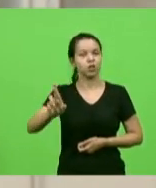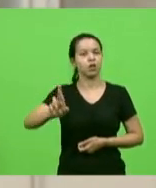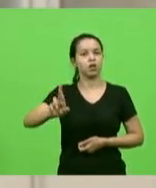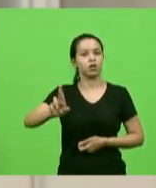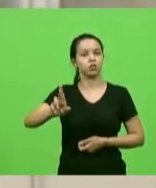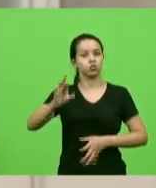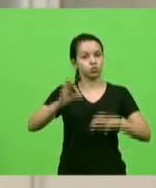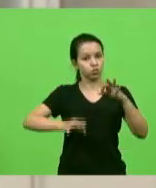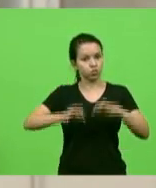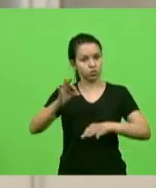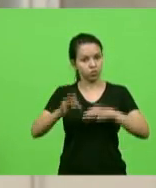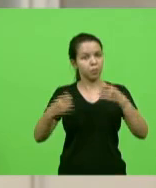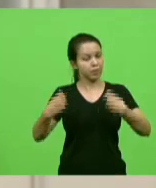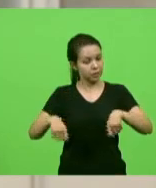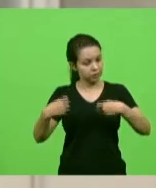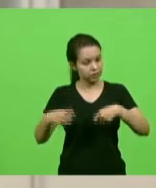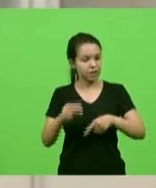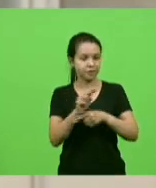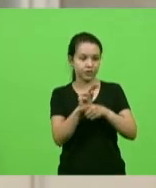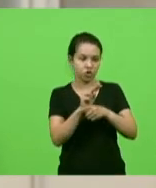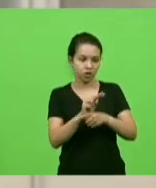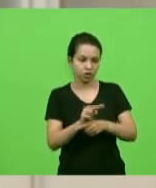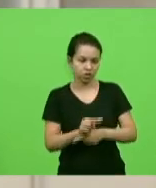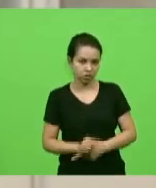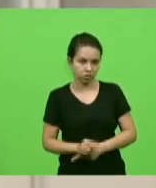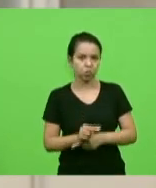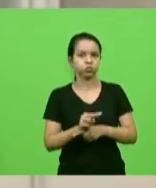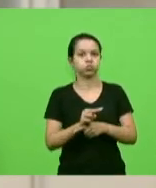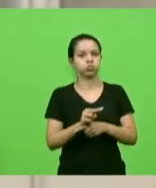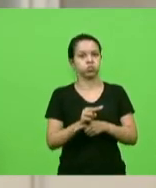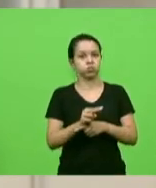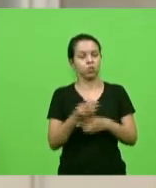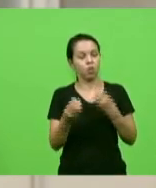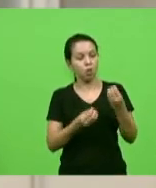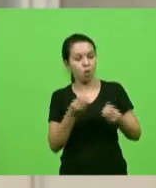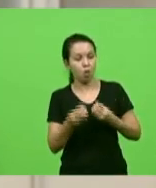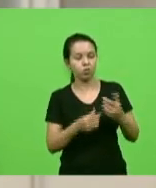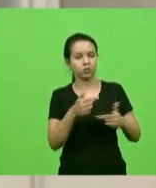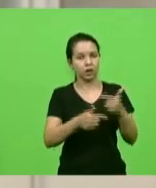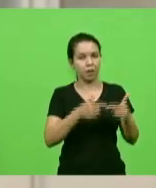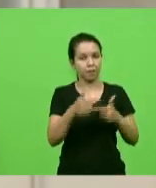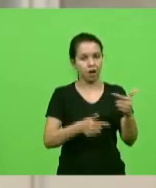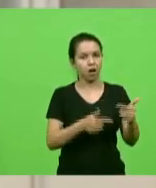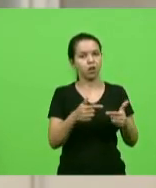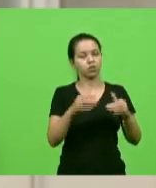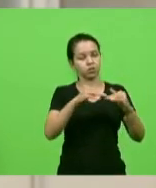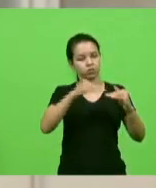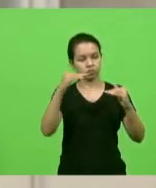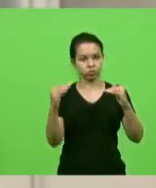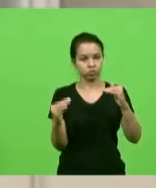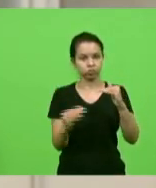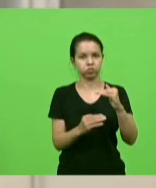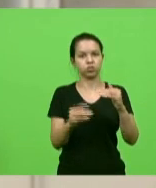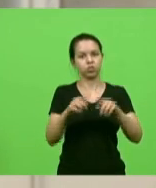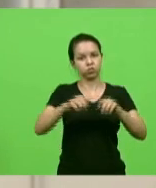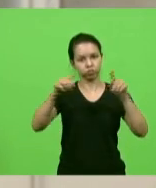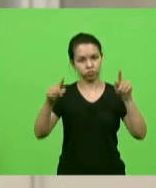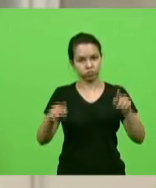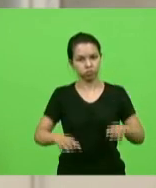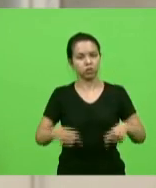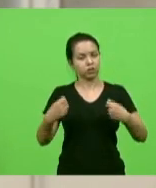de fiscalização dos atos de seus subordinados e delegatários e Por conseguinte